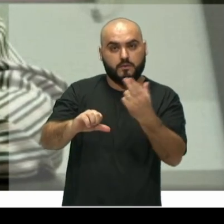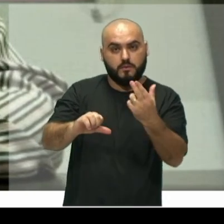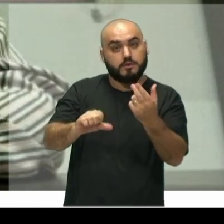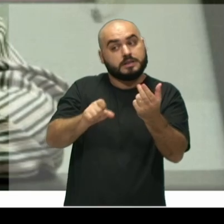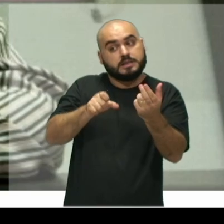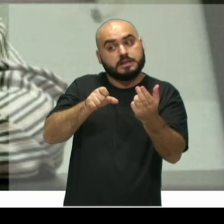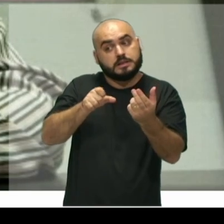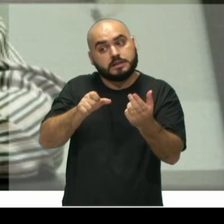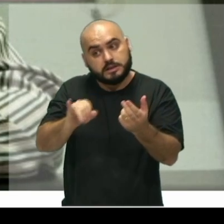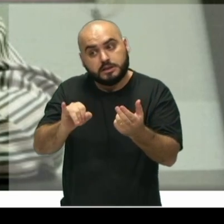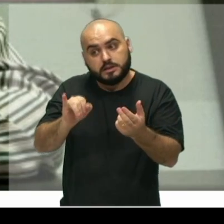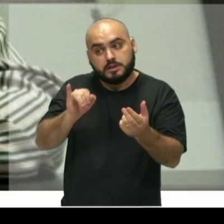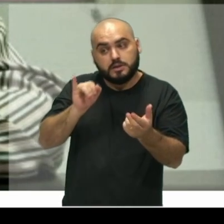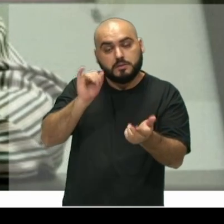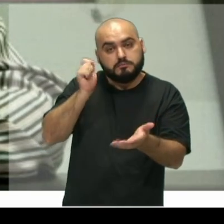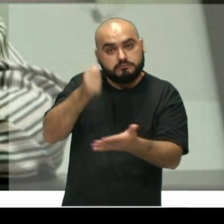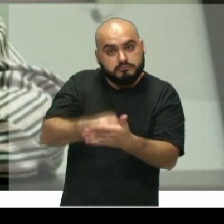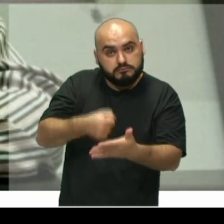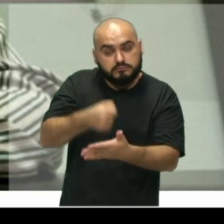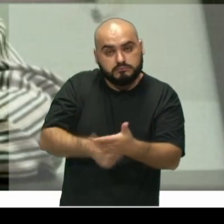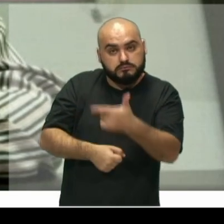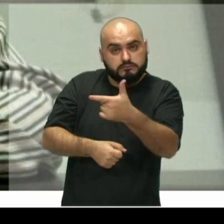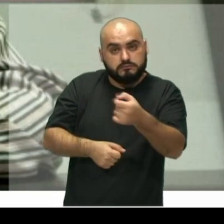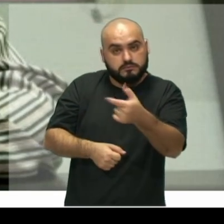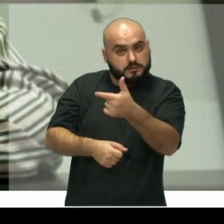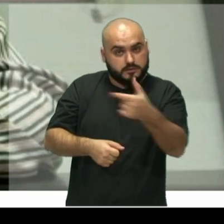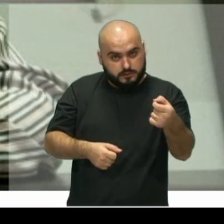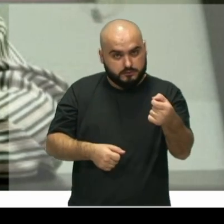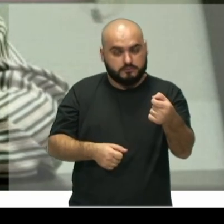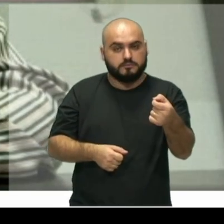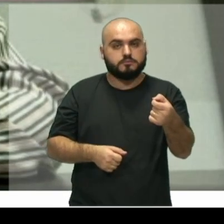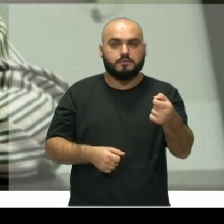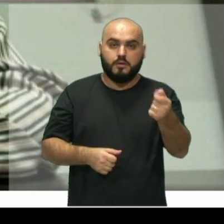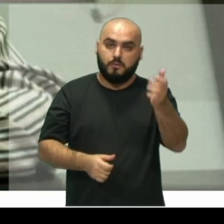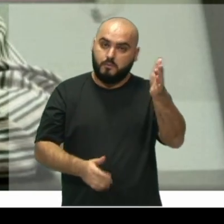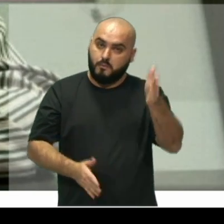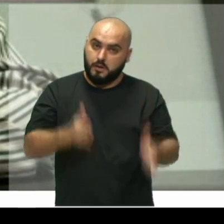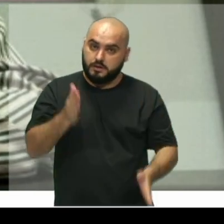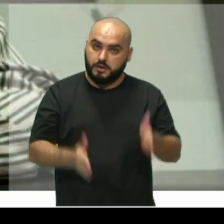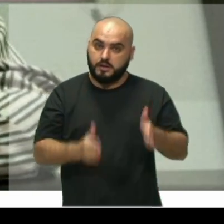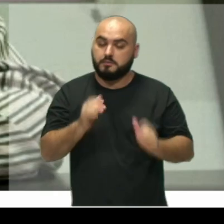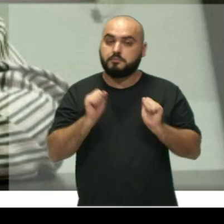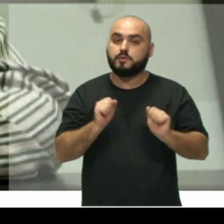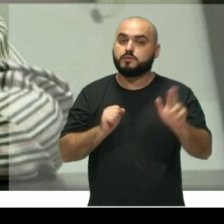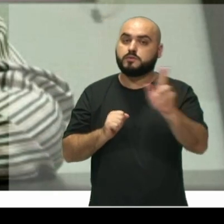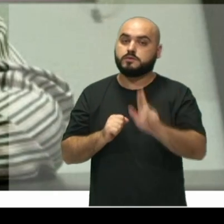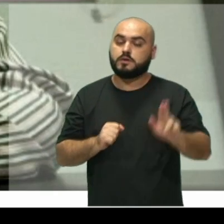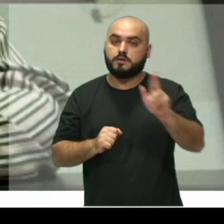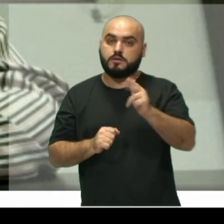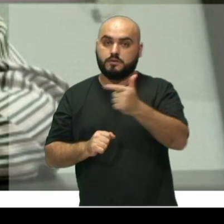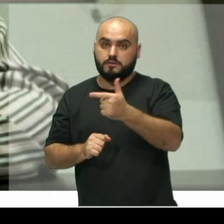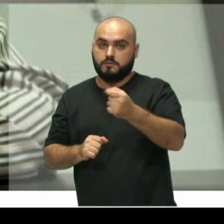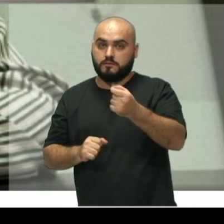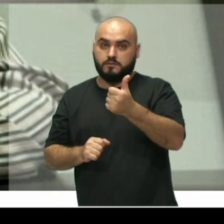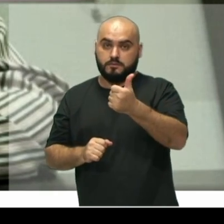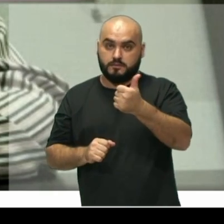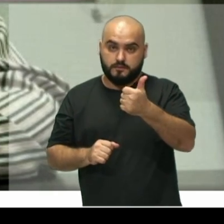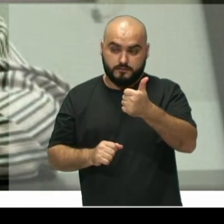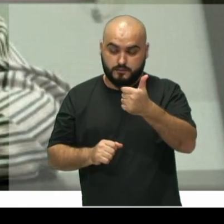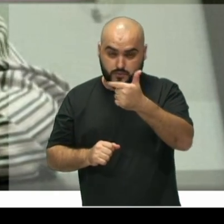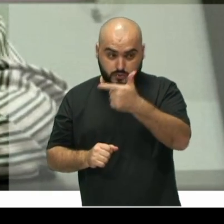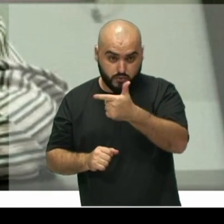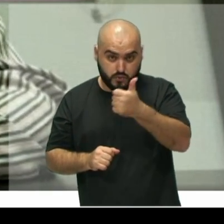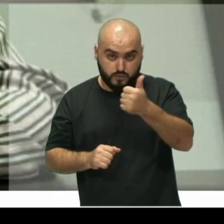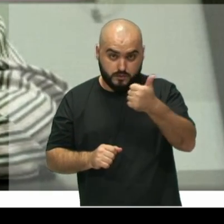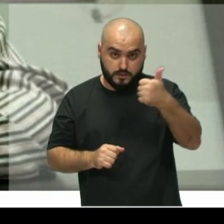2020. Então, o atleta, quem competiu, ainda vai ter a opção de definir qual o calendário que ele quer usar, de 2020 ou de 2019. E